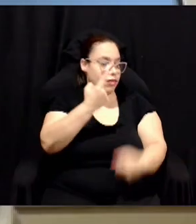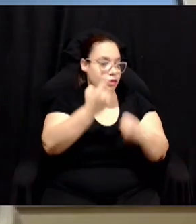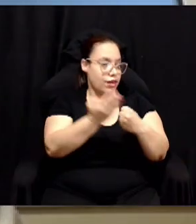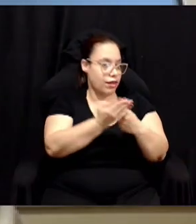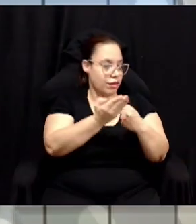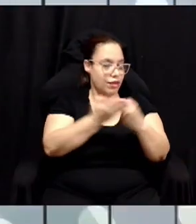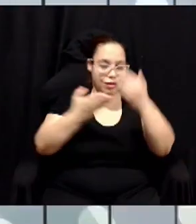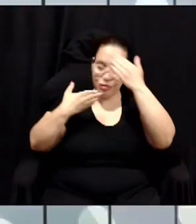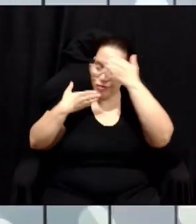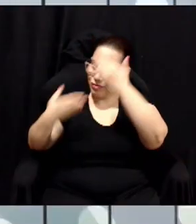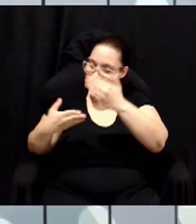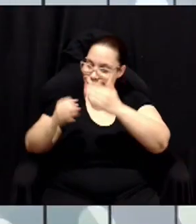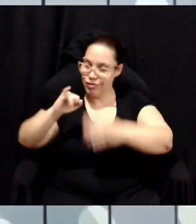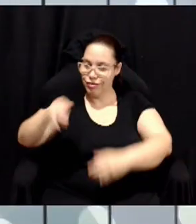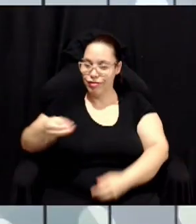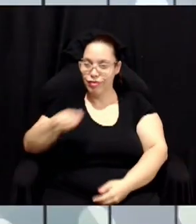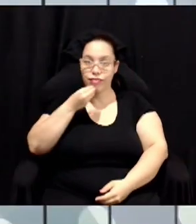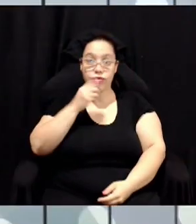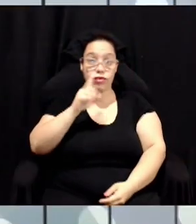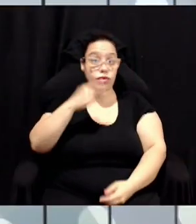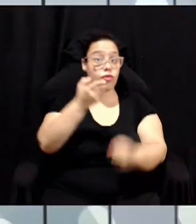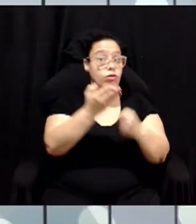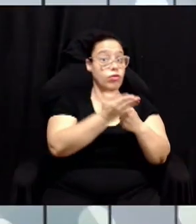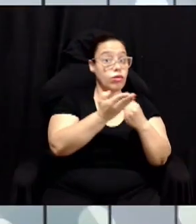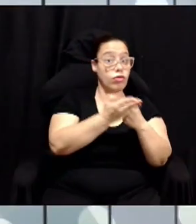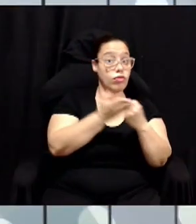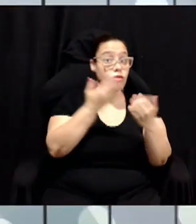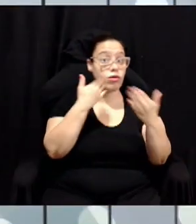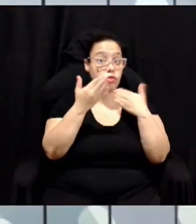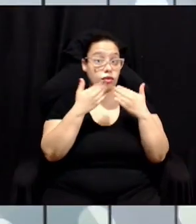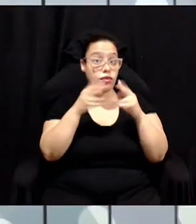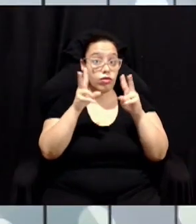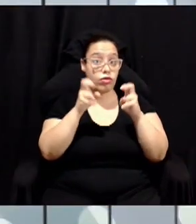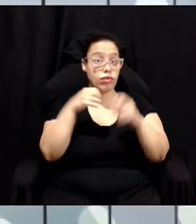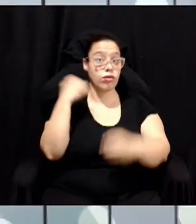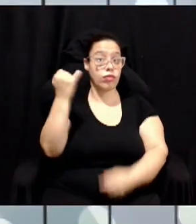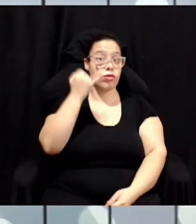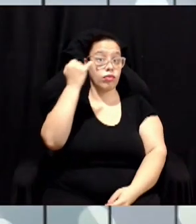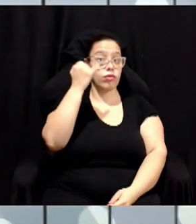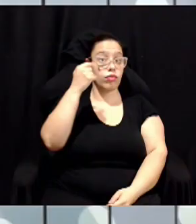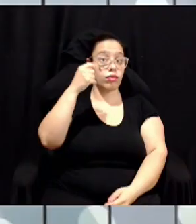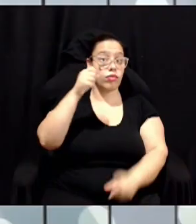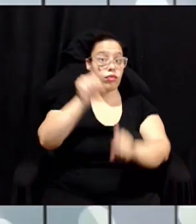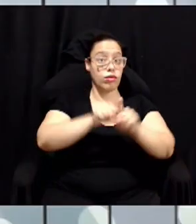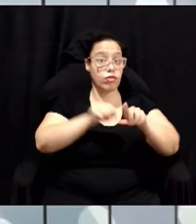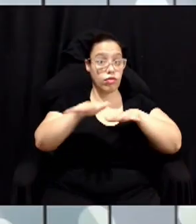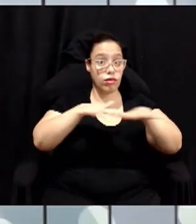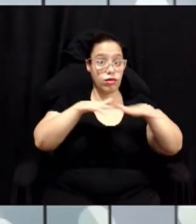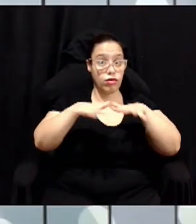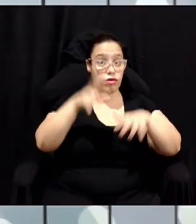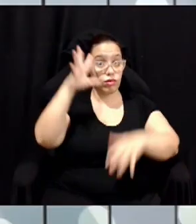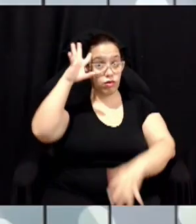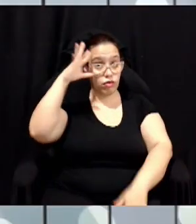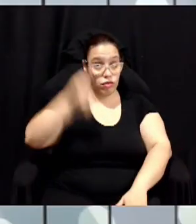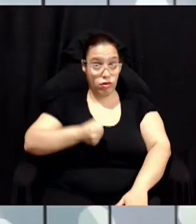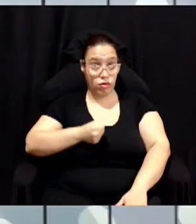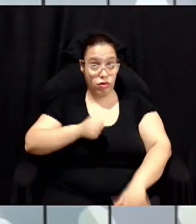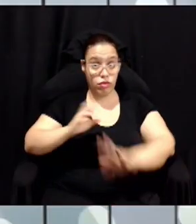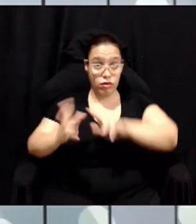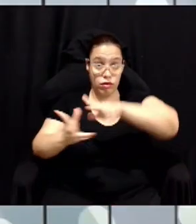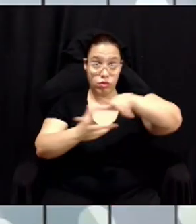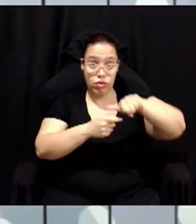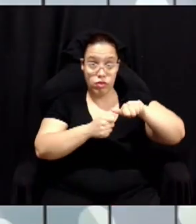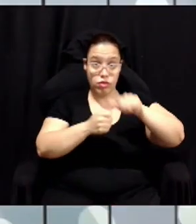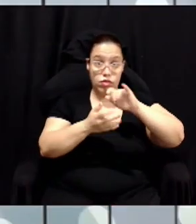a oportunidade. No próximo bloco, nós vamos falar sobre a importância desse movimento de conscientização mundial sobre a doença